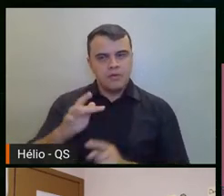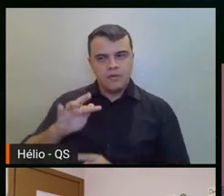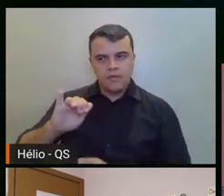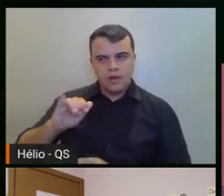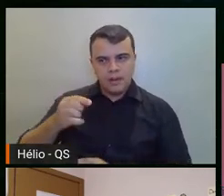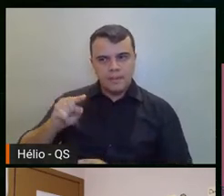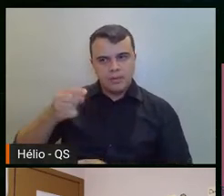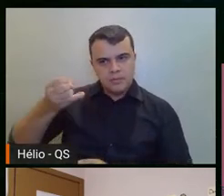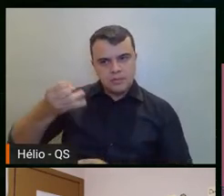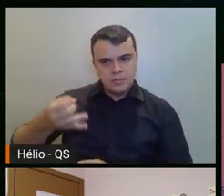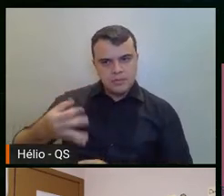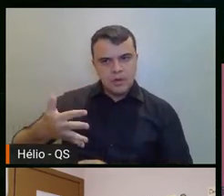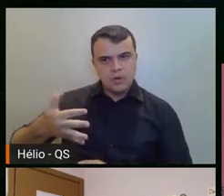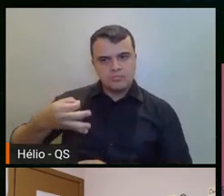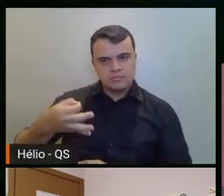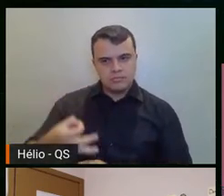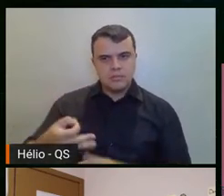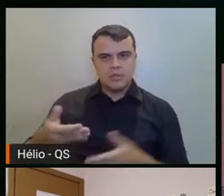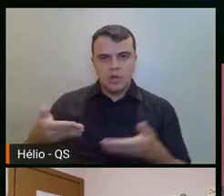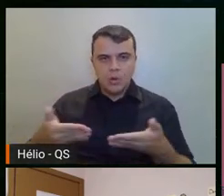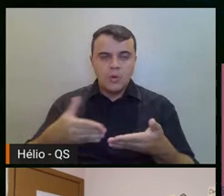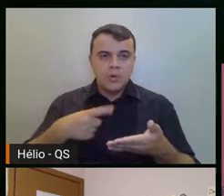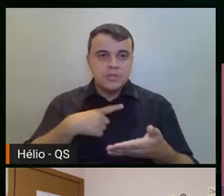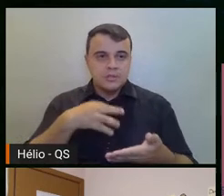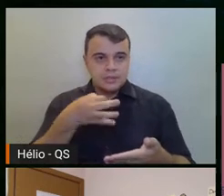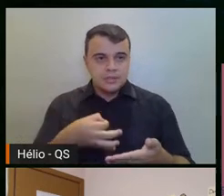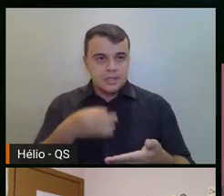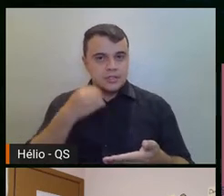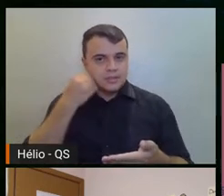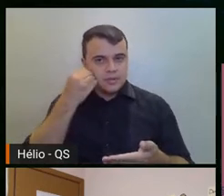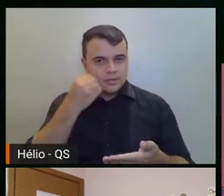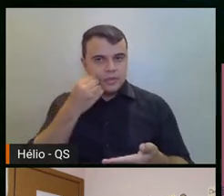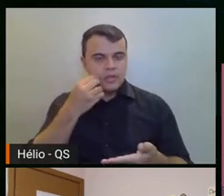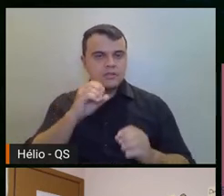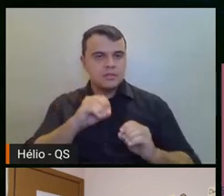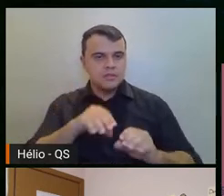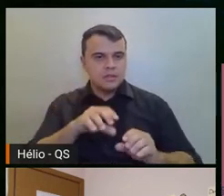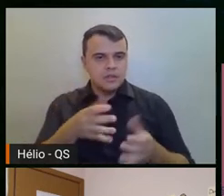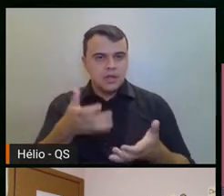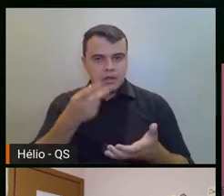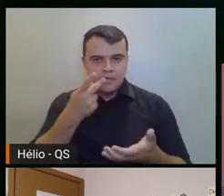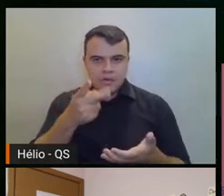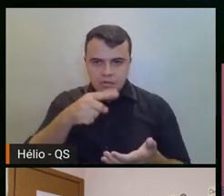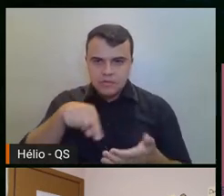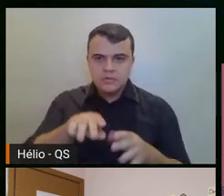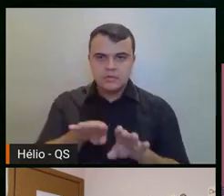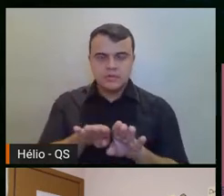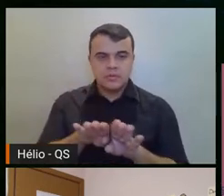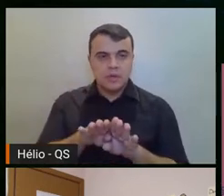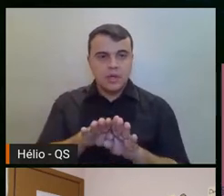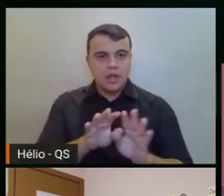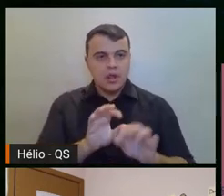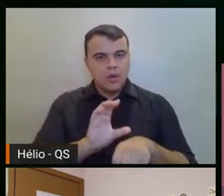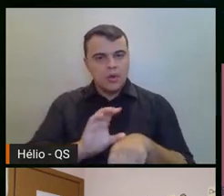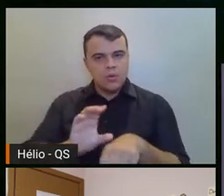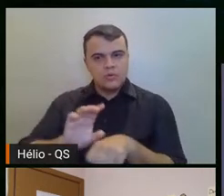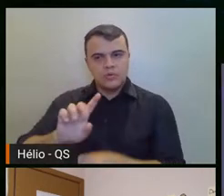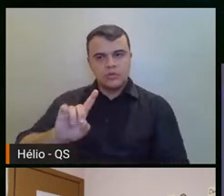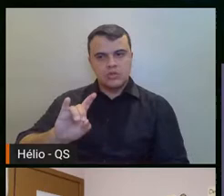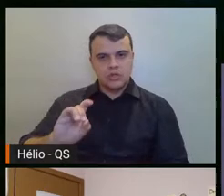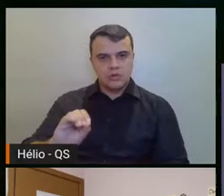passou aí com maestria e é exatamente essa experiência Educacional que a gente quer trazer para vocês dentro do bootcamps da